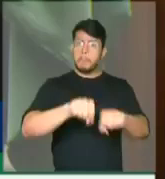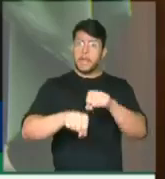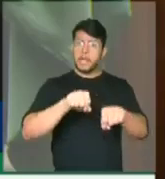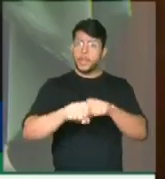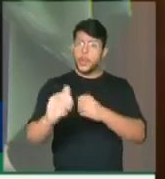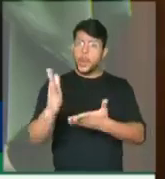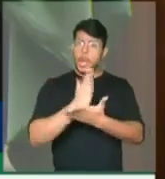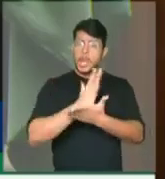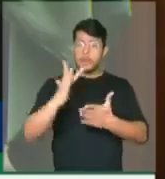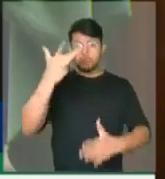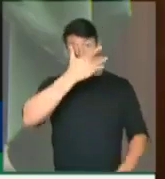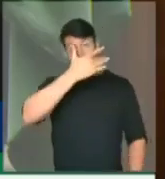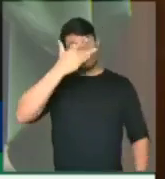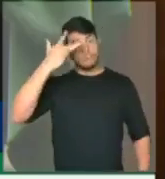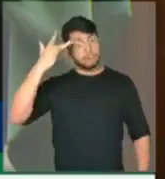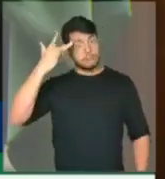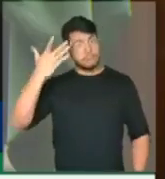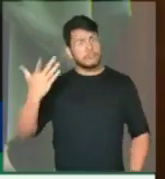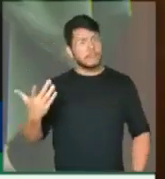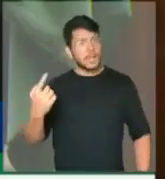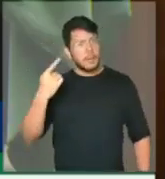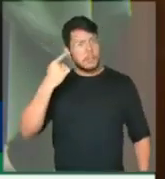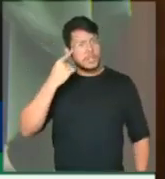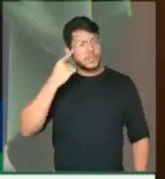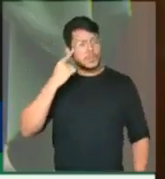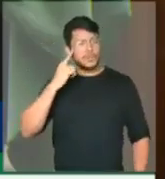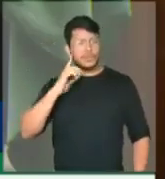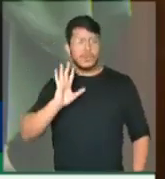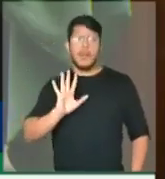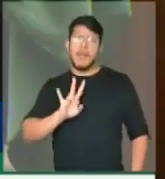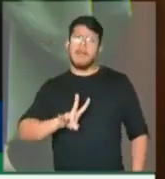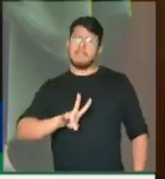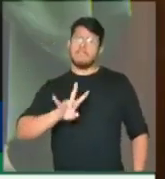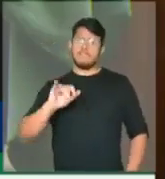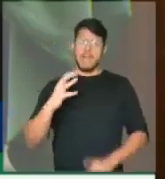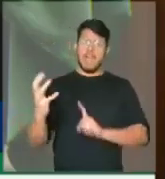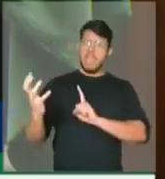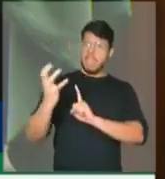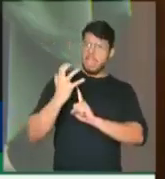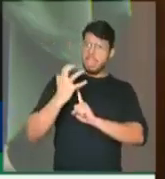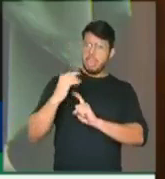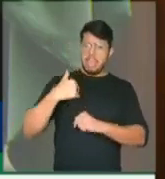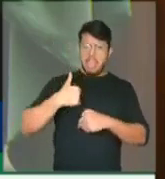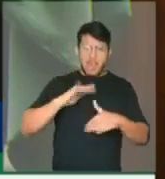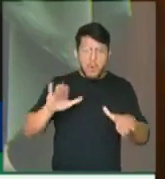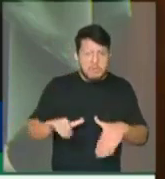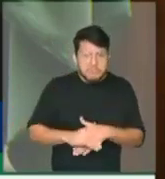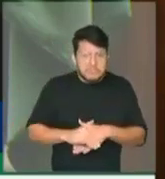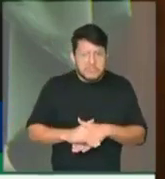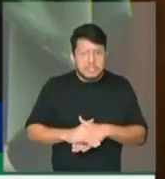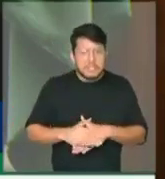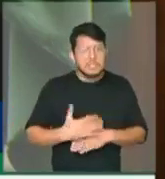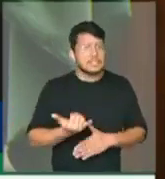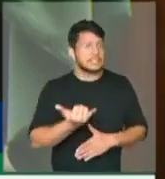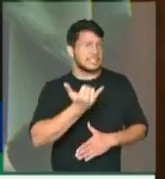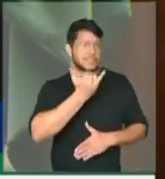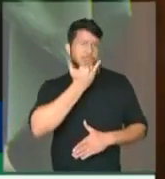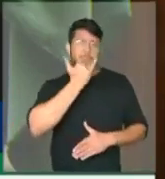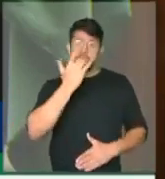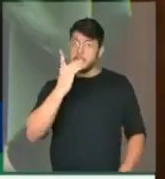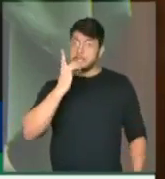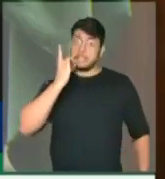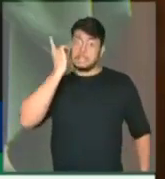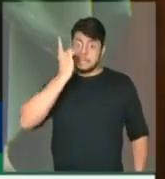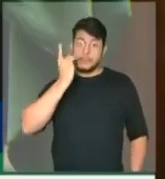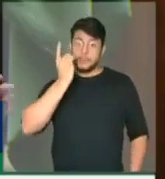pessoas, pensando que com isso iria me intimidar. Esse deputado que disse